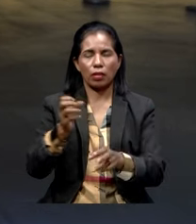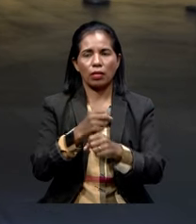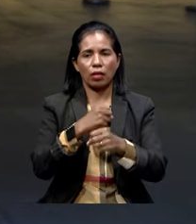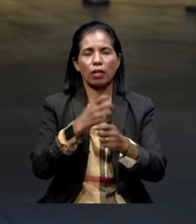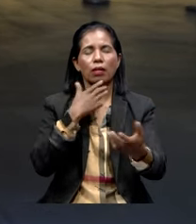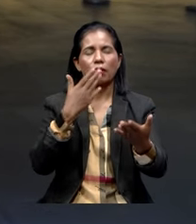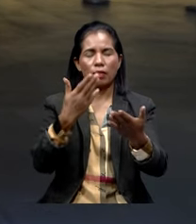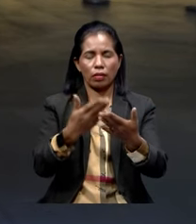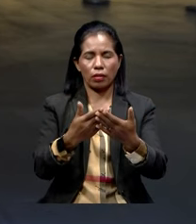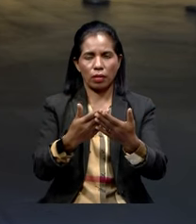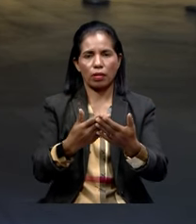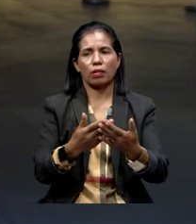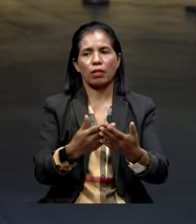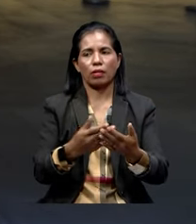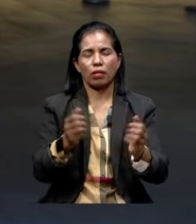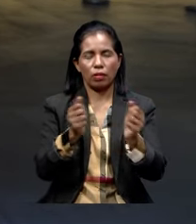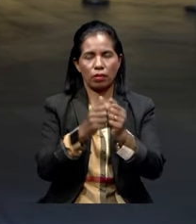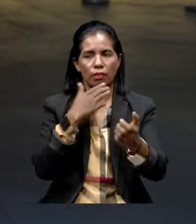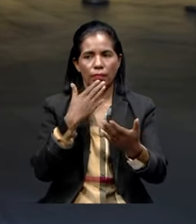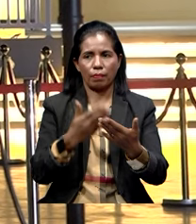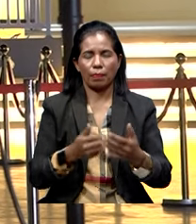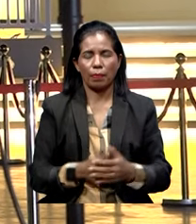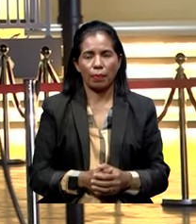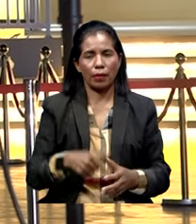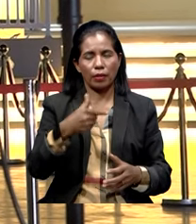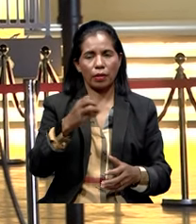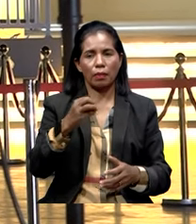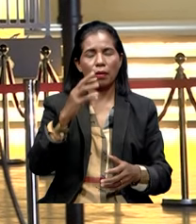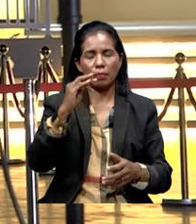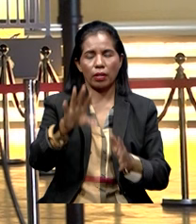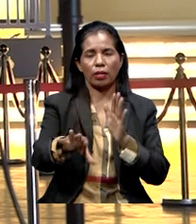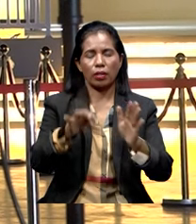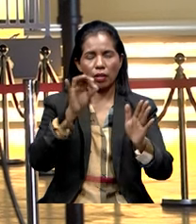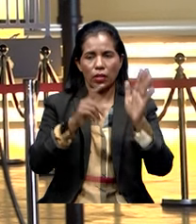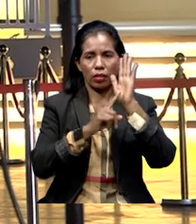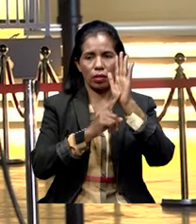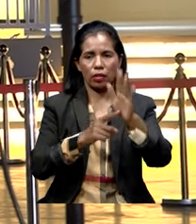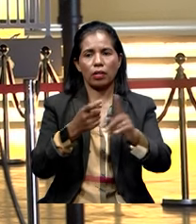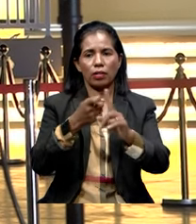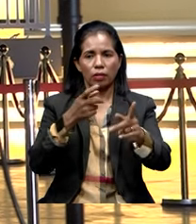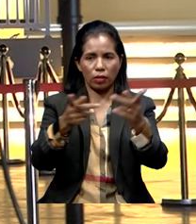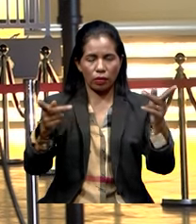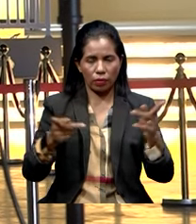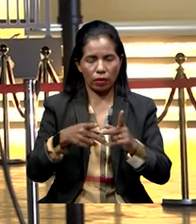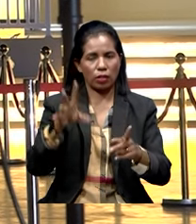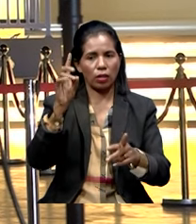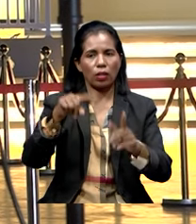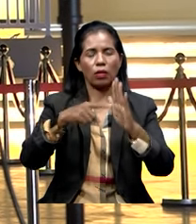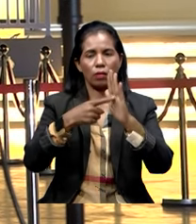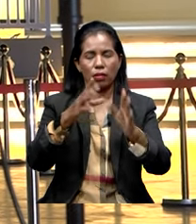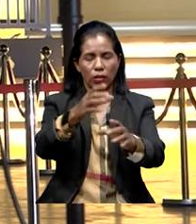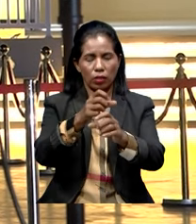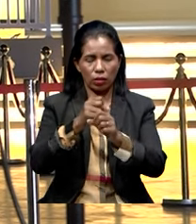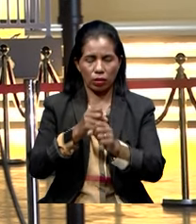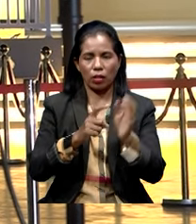dia e transmisaun idane beke ho qualidade. GMN retan autorização a tu halo transmissão direta e a fati rito, a russimo halo